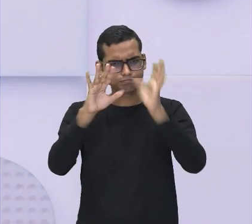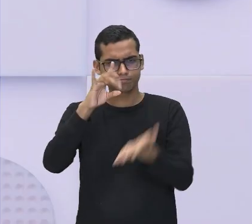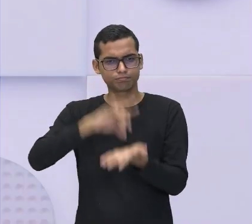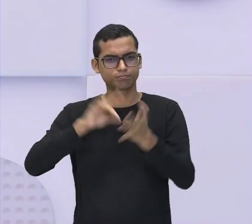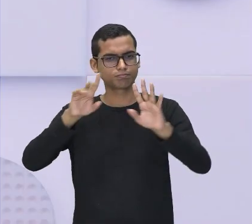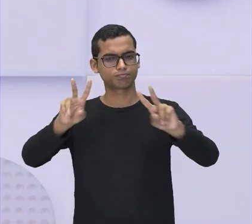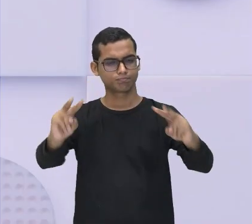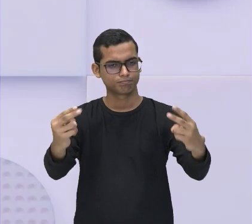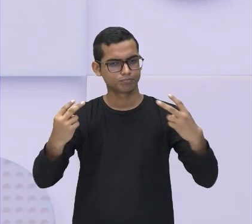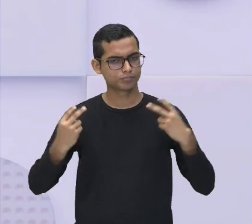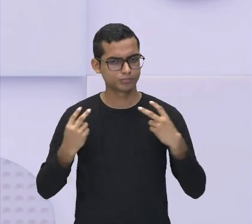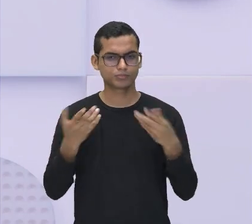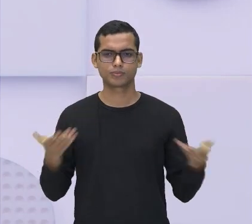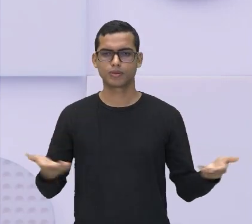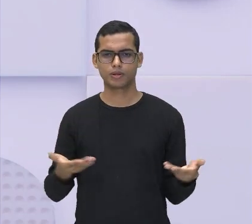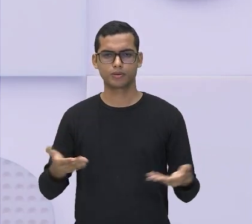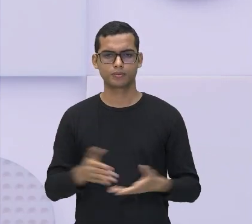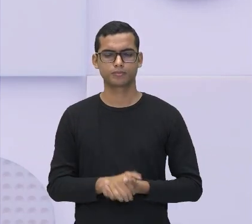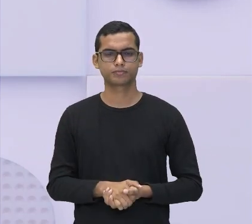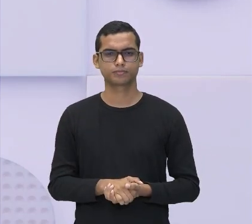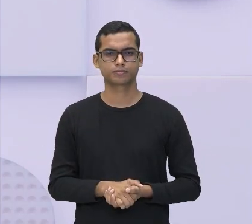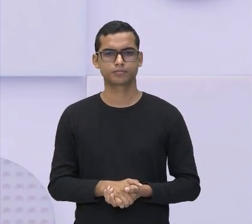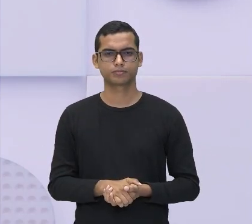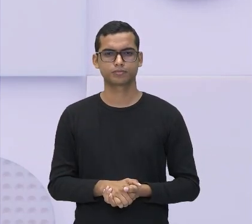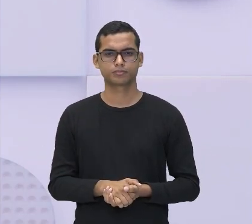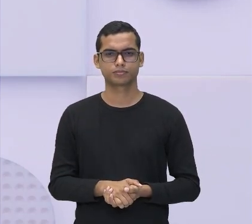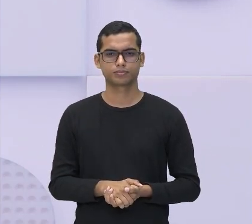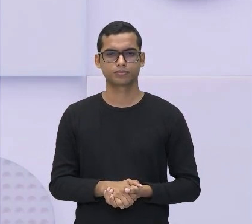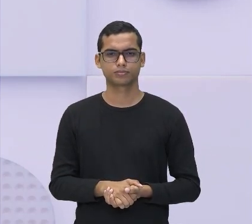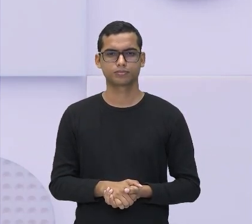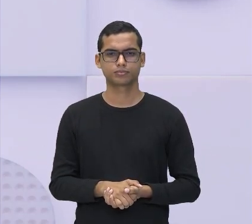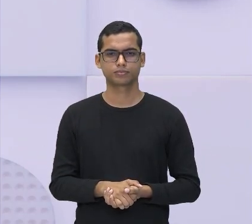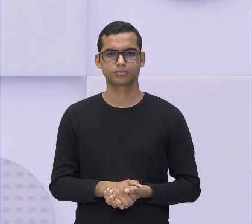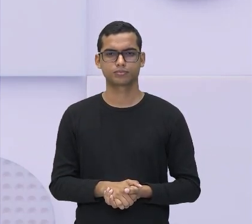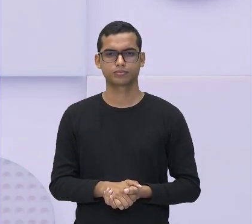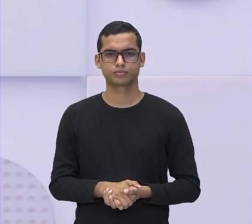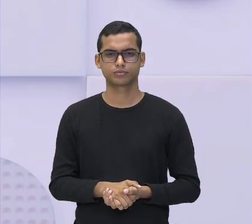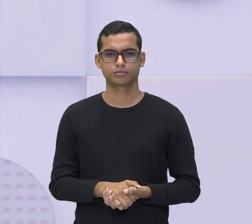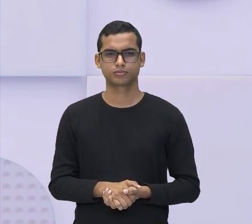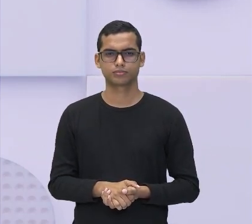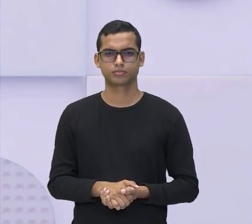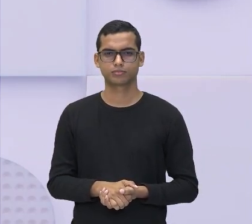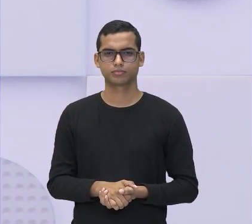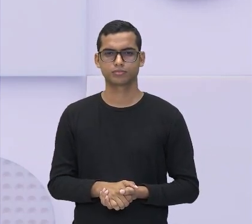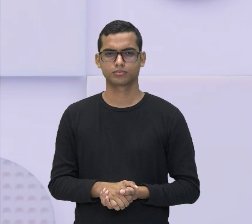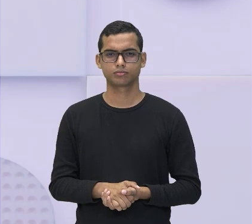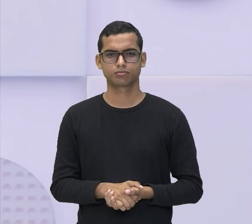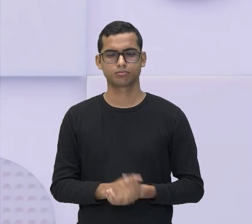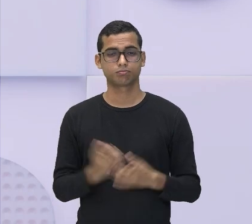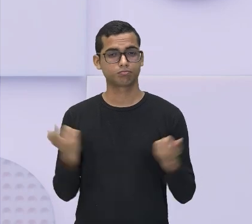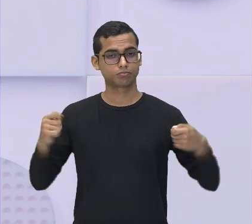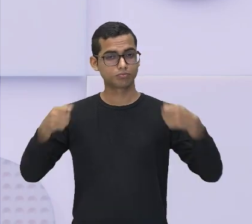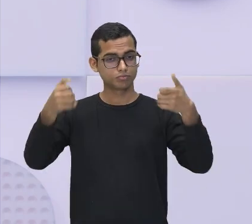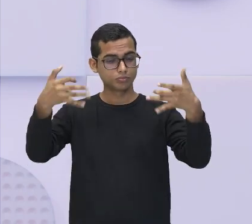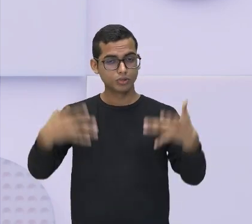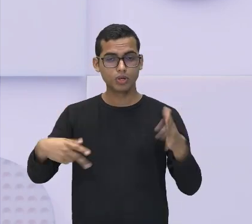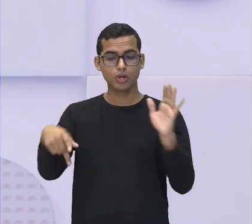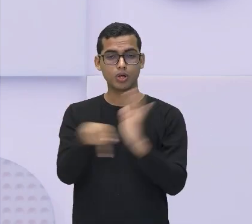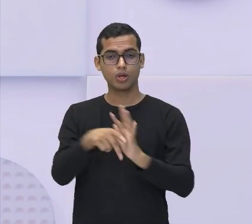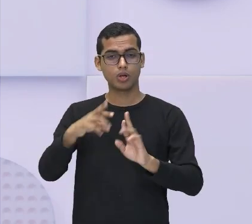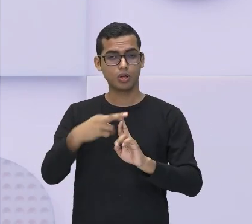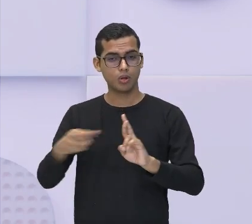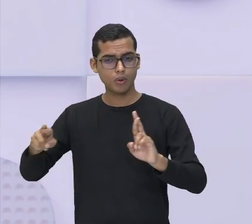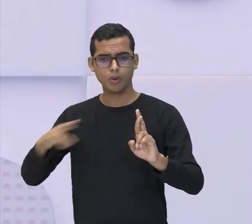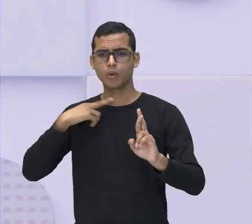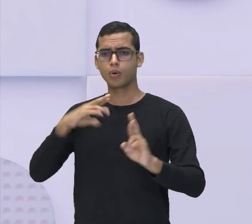gentileza. Só para a gente ficar bem diferenciado. Então, nós poderíamos dizer o seguinte, que nas religiões ocidentais,